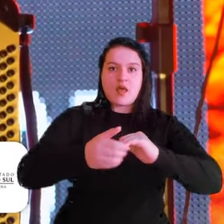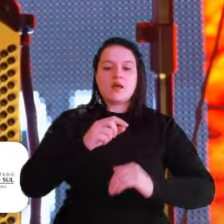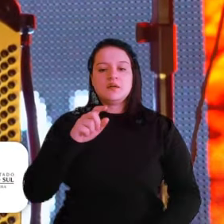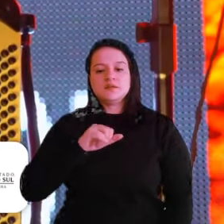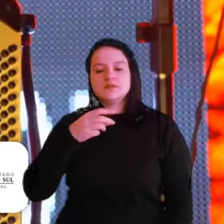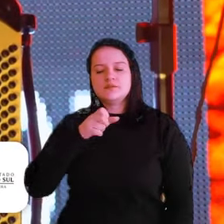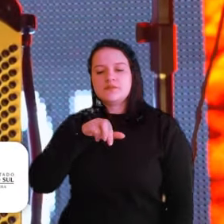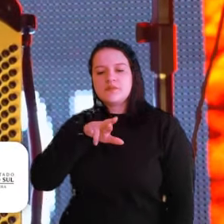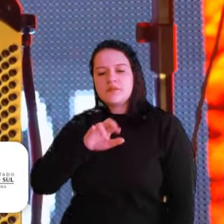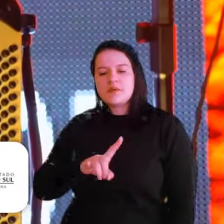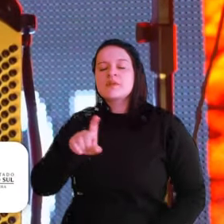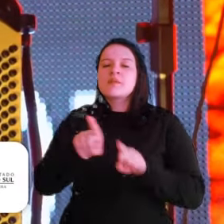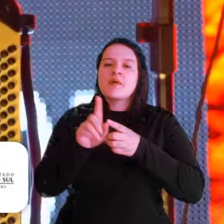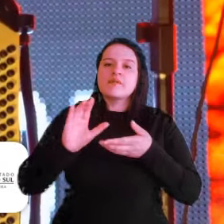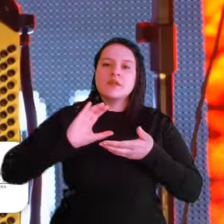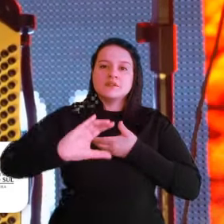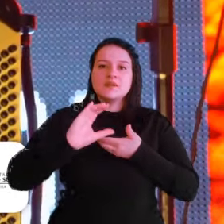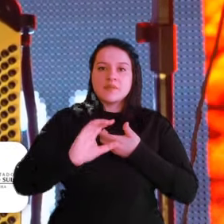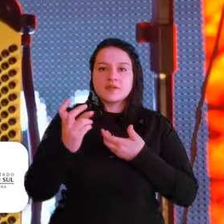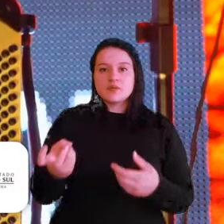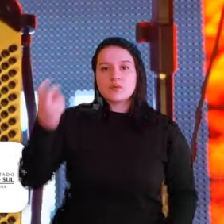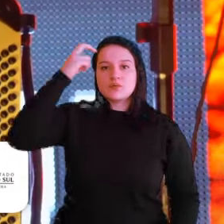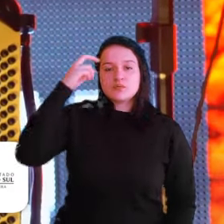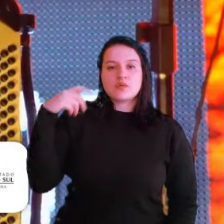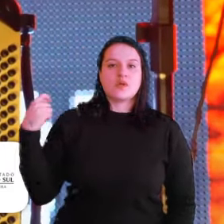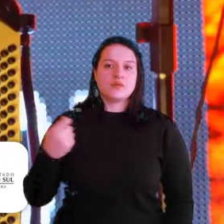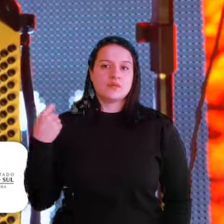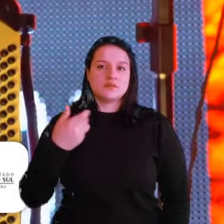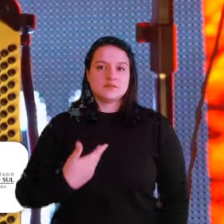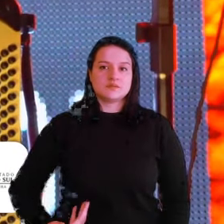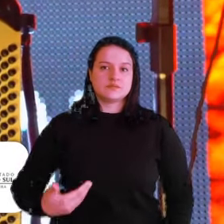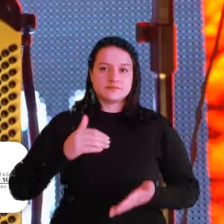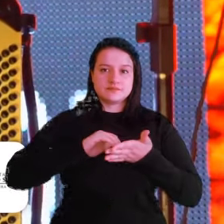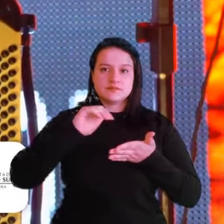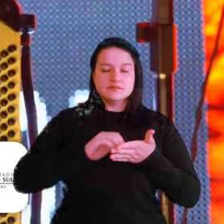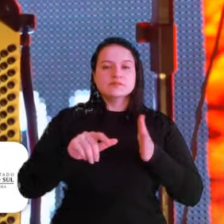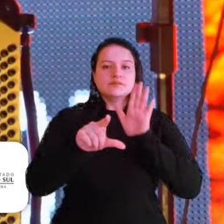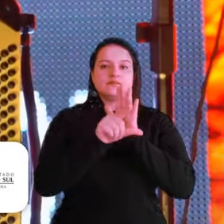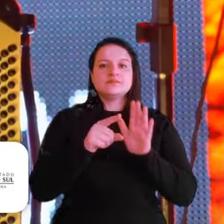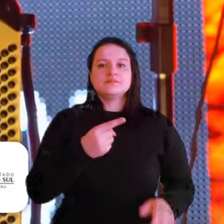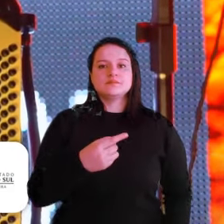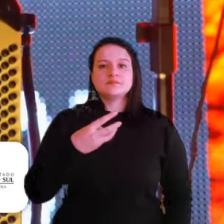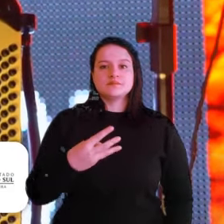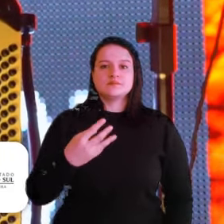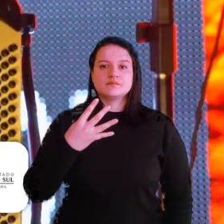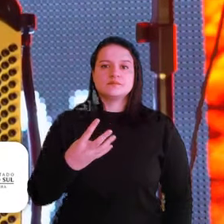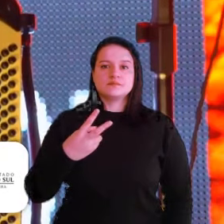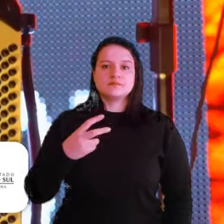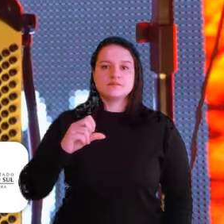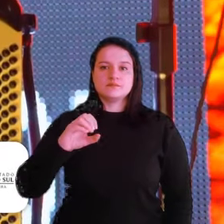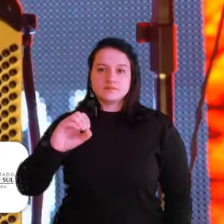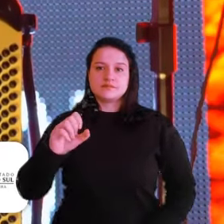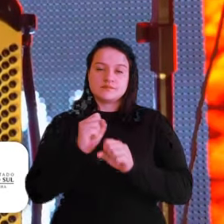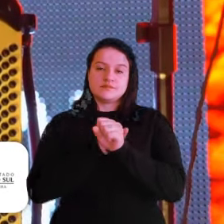e financiamento do Procultura da Secretaria da Cultura do Governo do Estado do Rio Grande do Sul. Lei 13.490